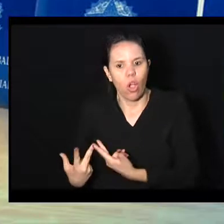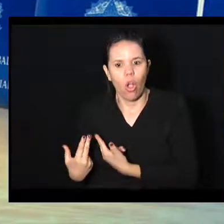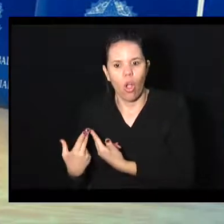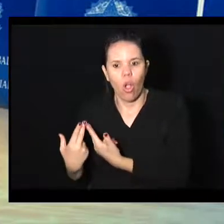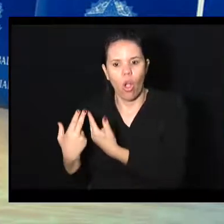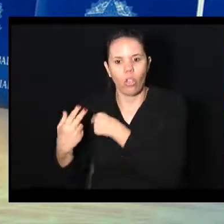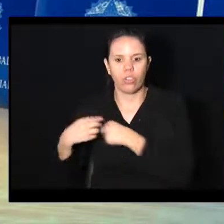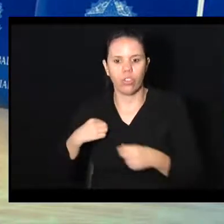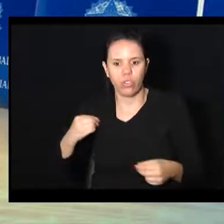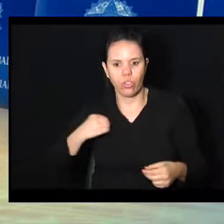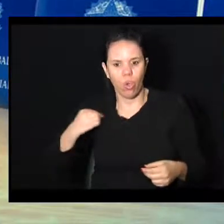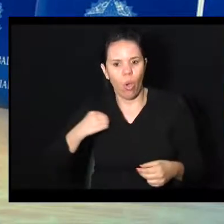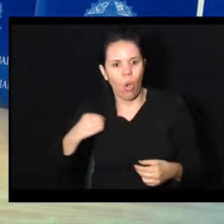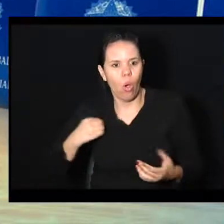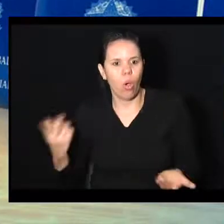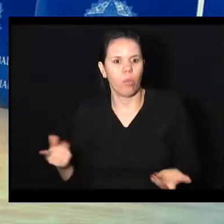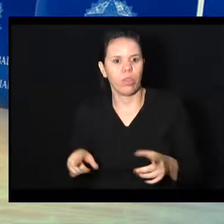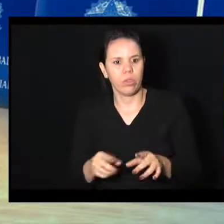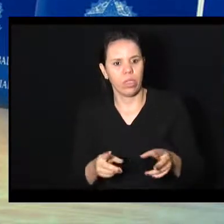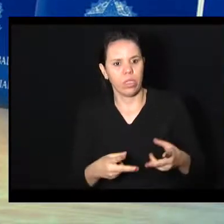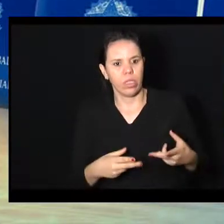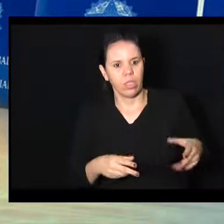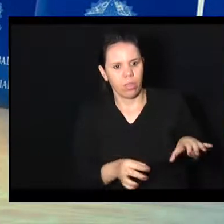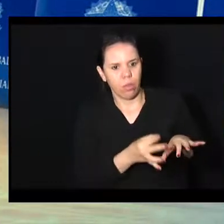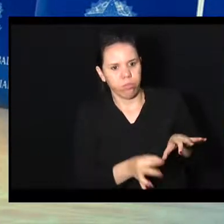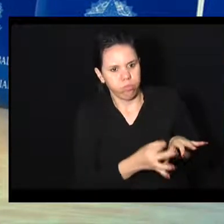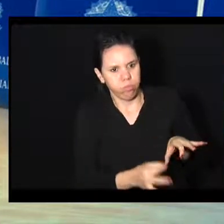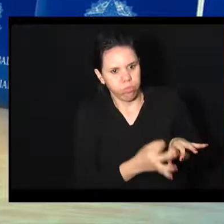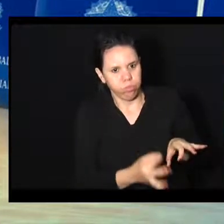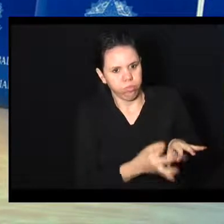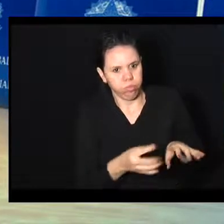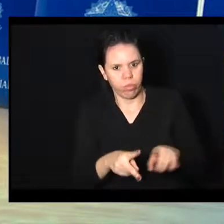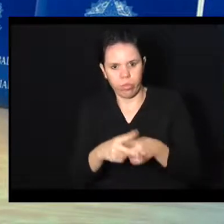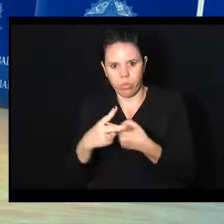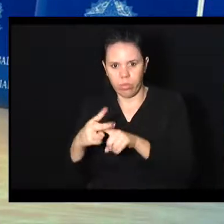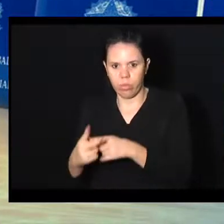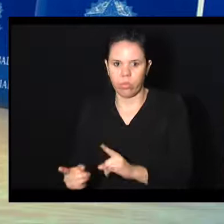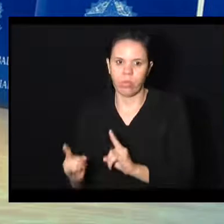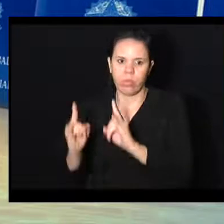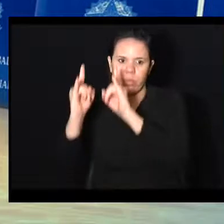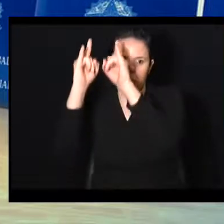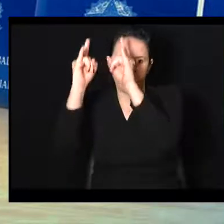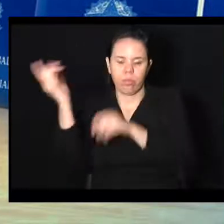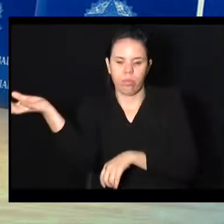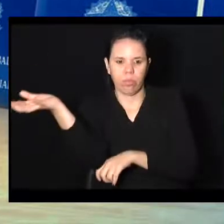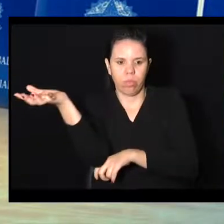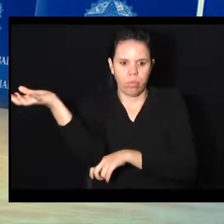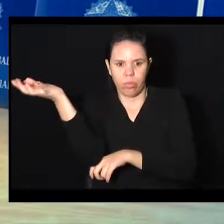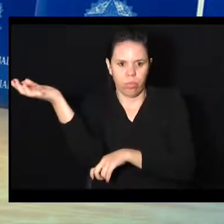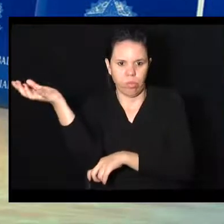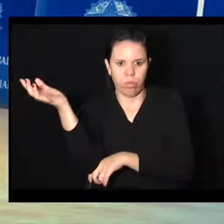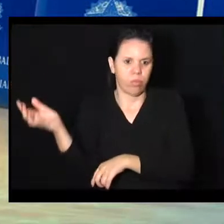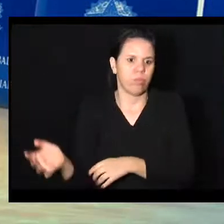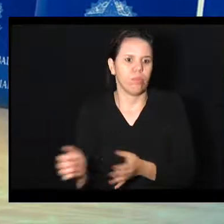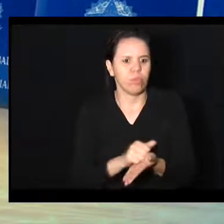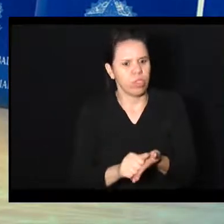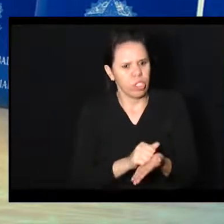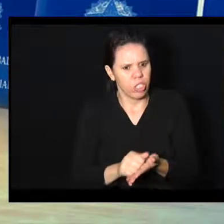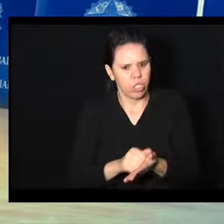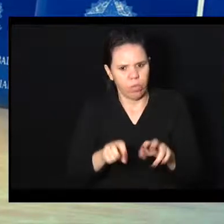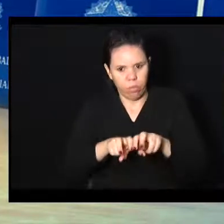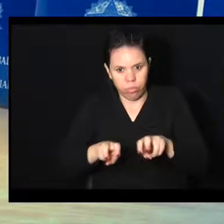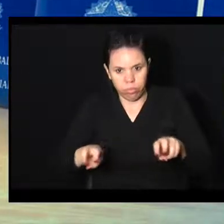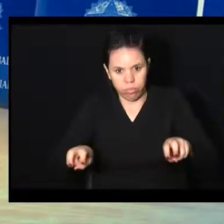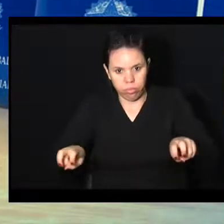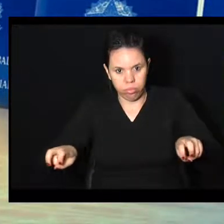roupas, auxiliar de costura, auxiliar de manutenção predial, garçom, lavador de estofados